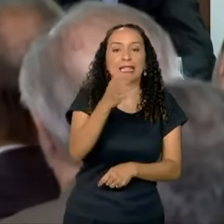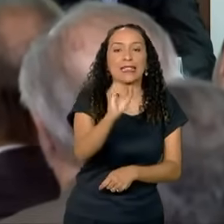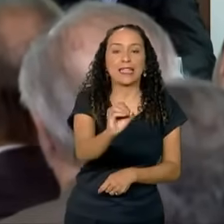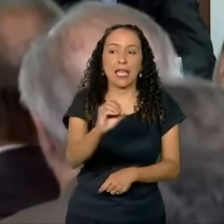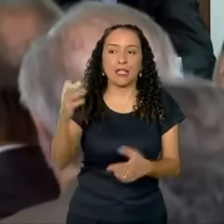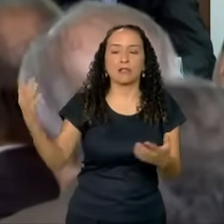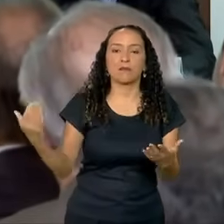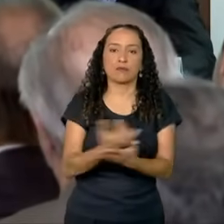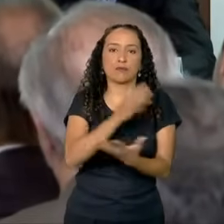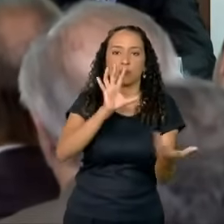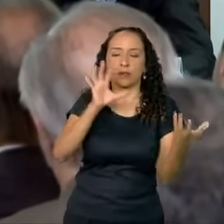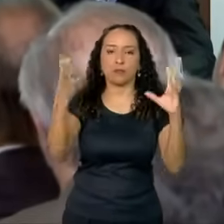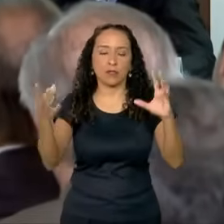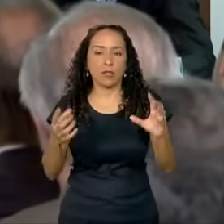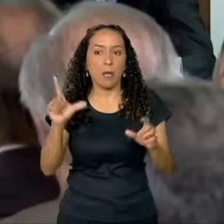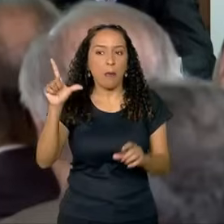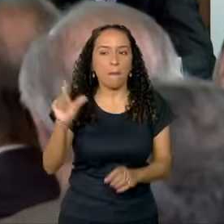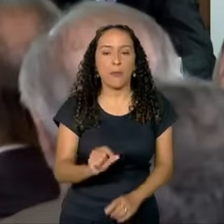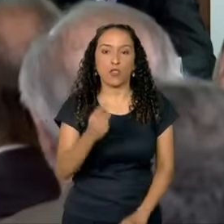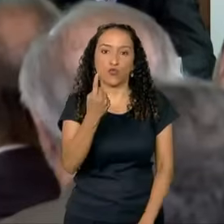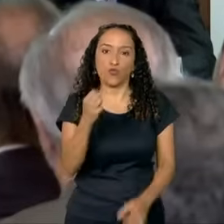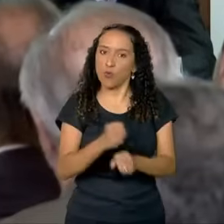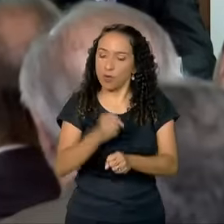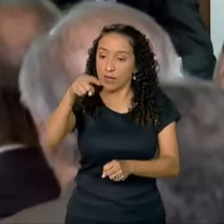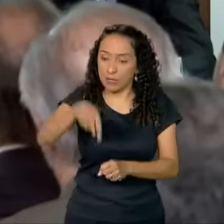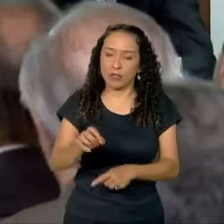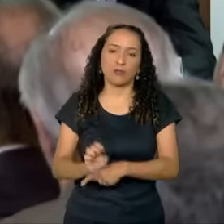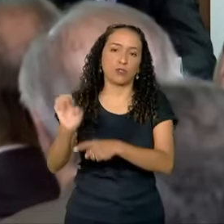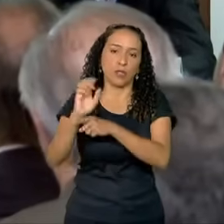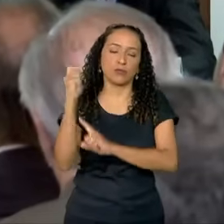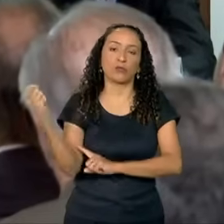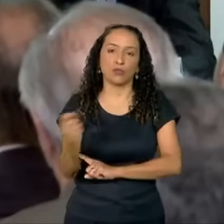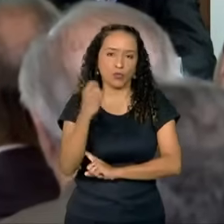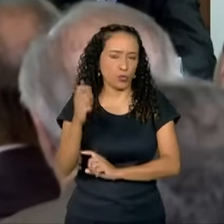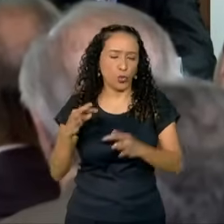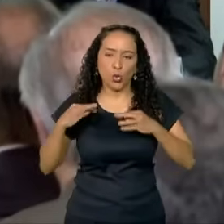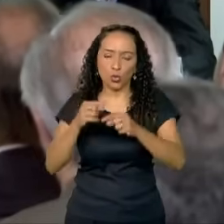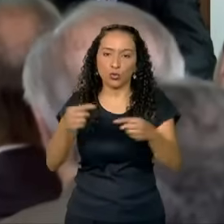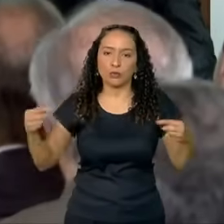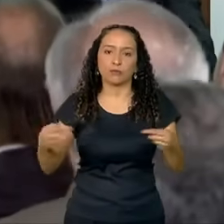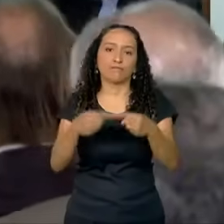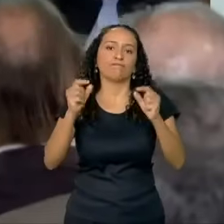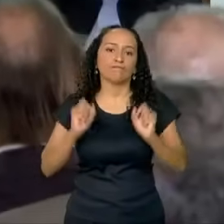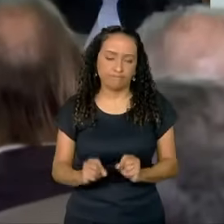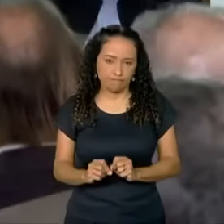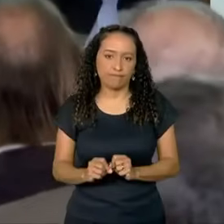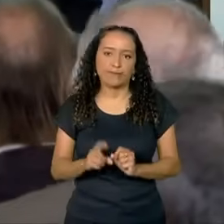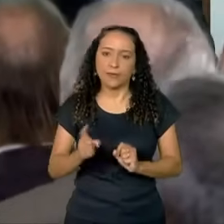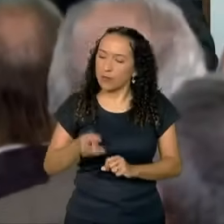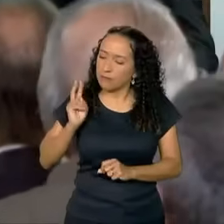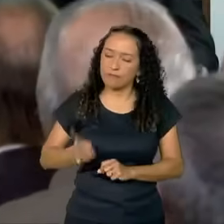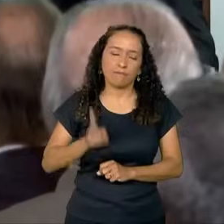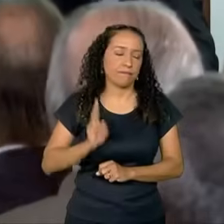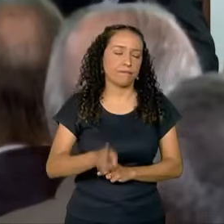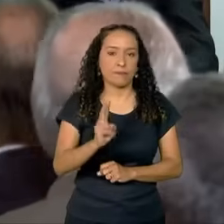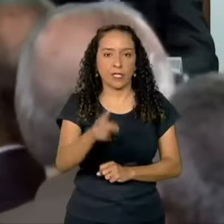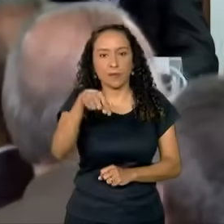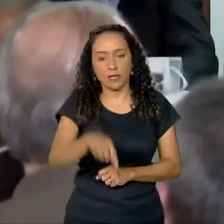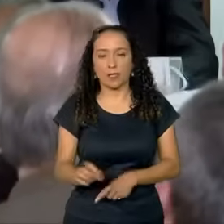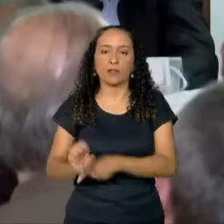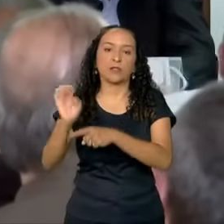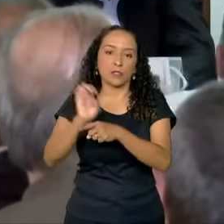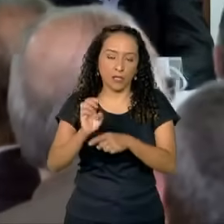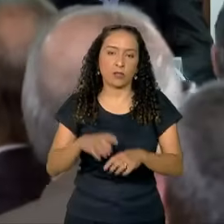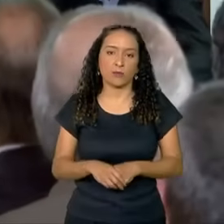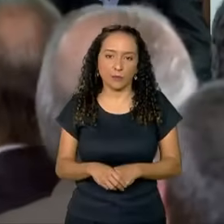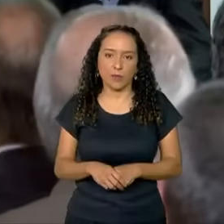climáticos extremos em menos de um ano no estado do Rio Grande do Sul, aqui todos eles relacionados, então tem sido uma constante no nosso estado,